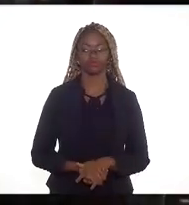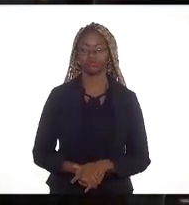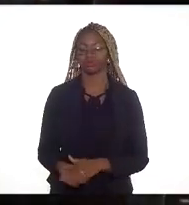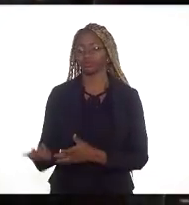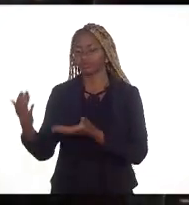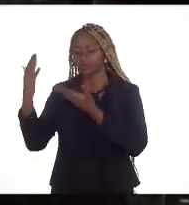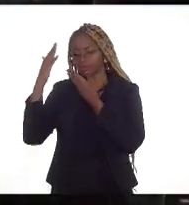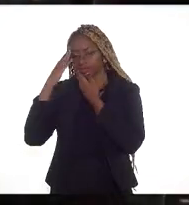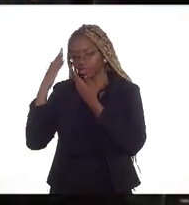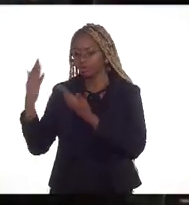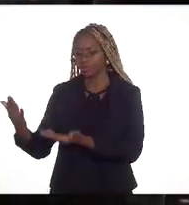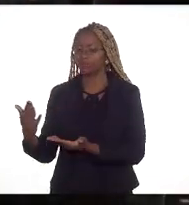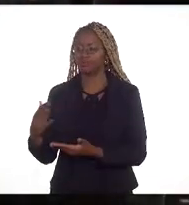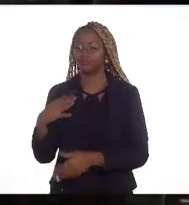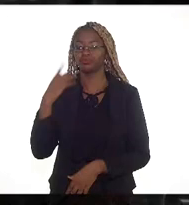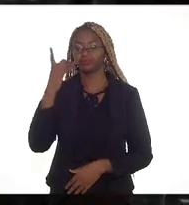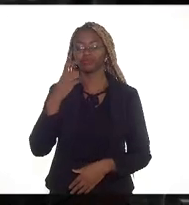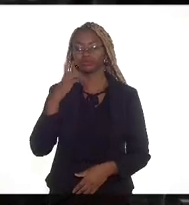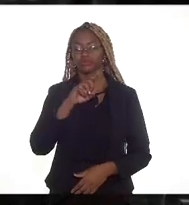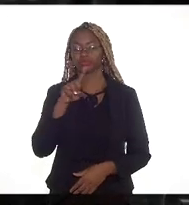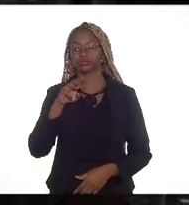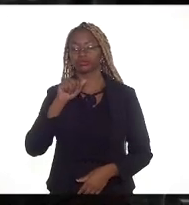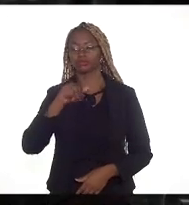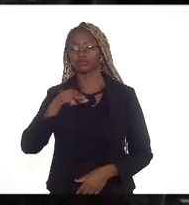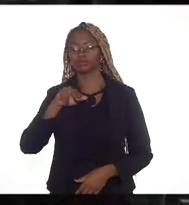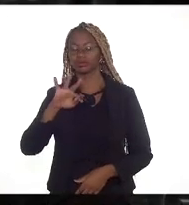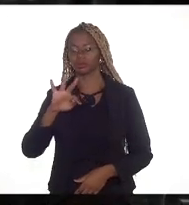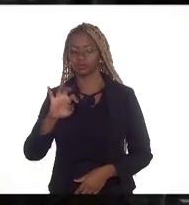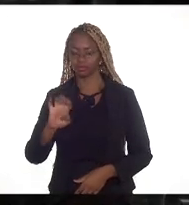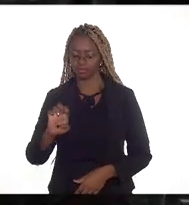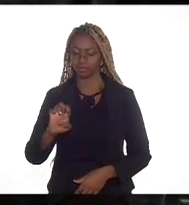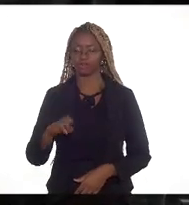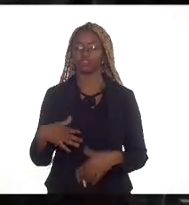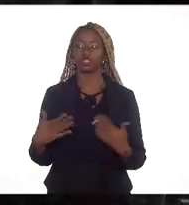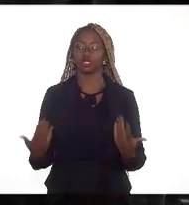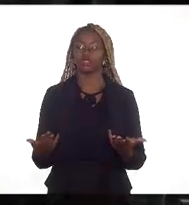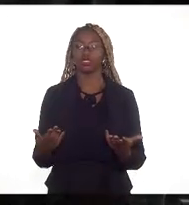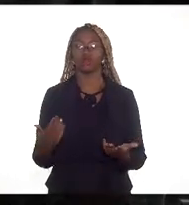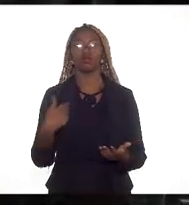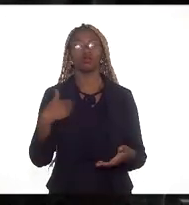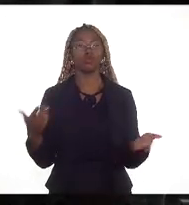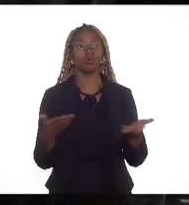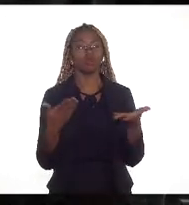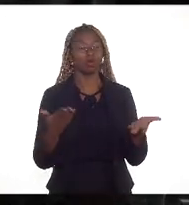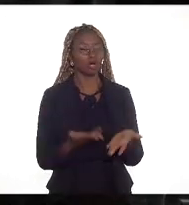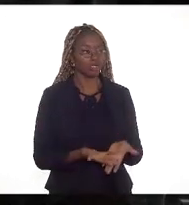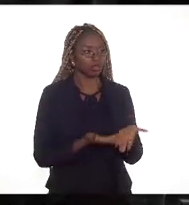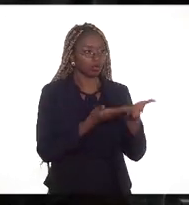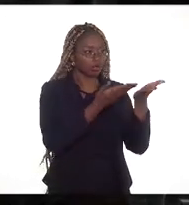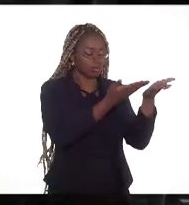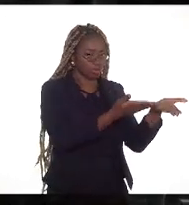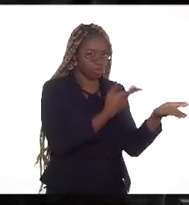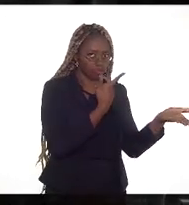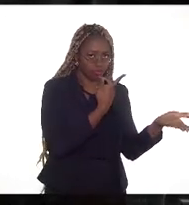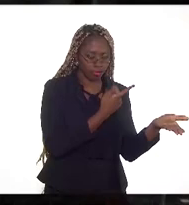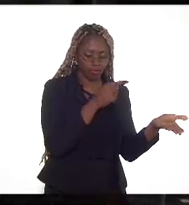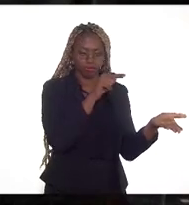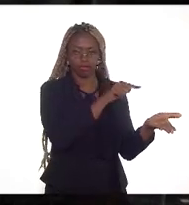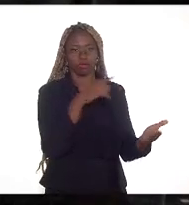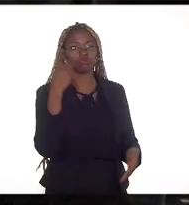deputado Zamit. Agora eu quero franquear a palavra aos senhores deputados que